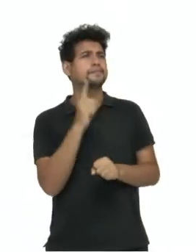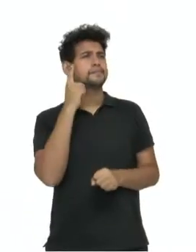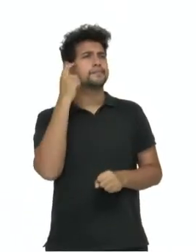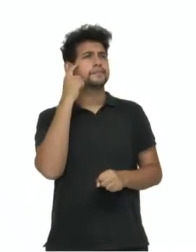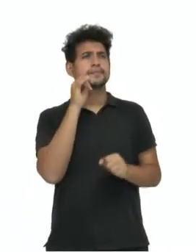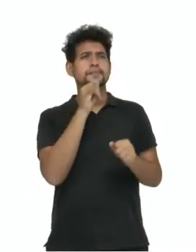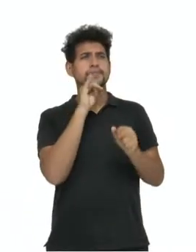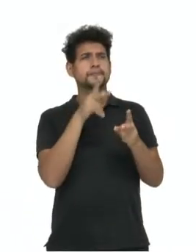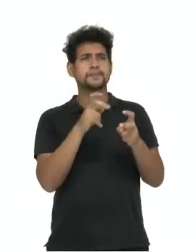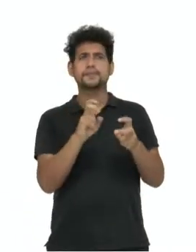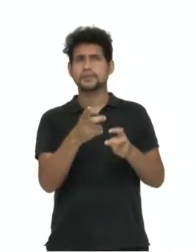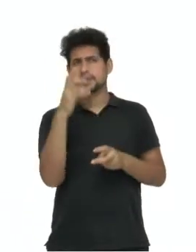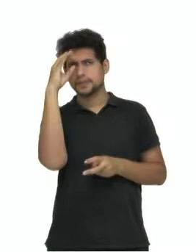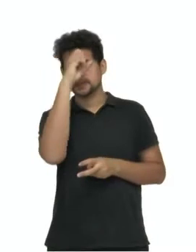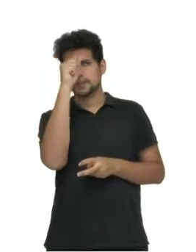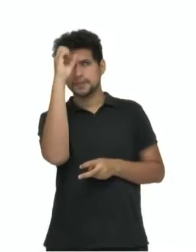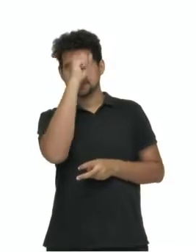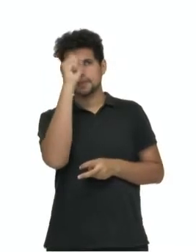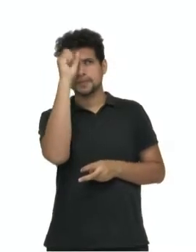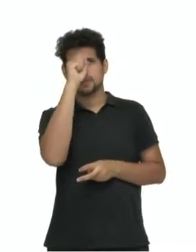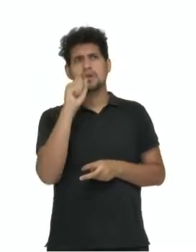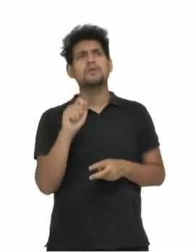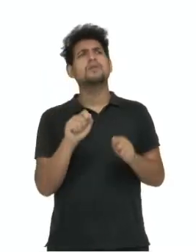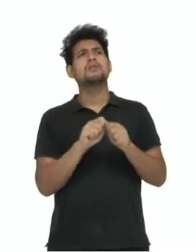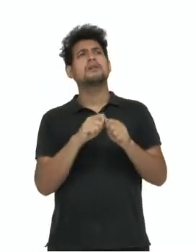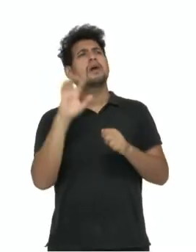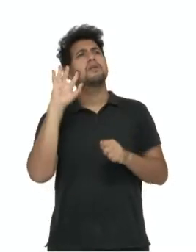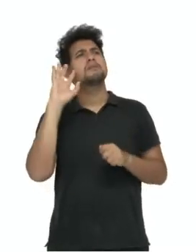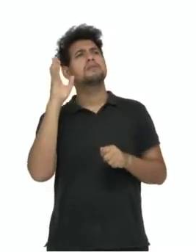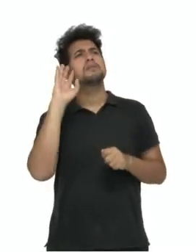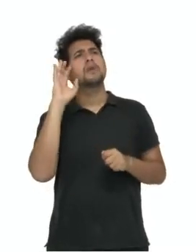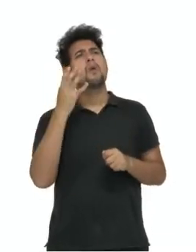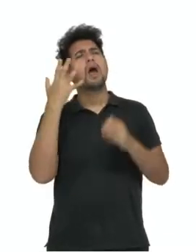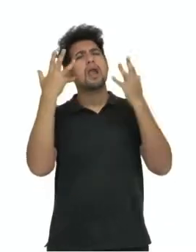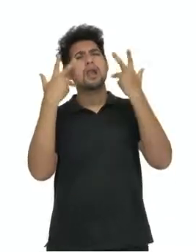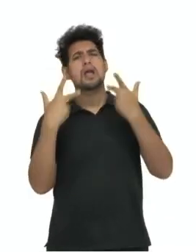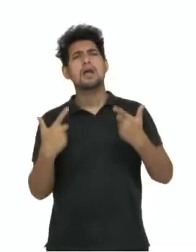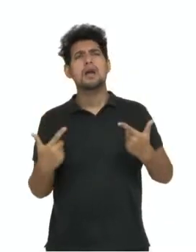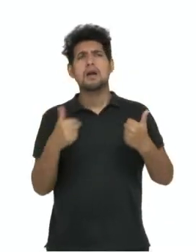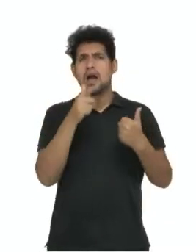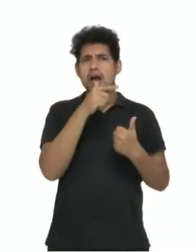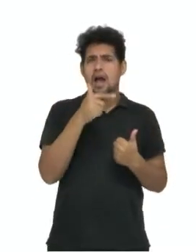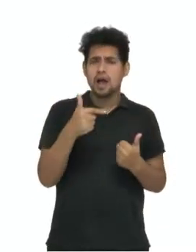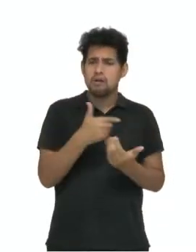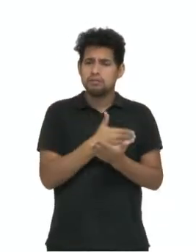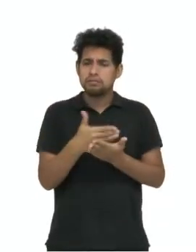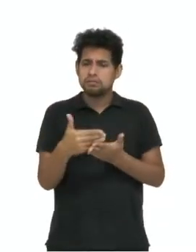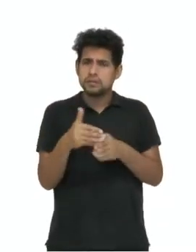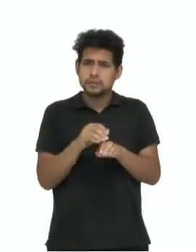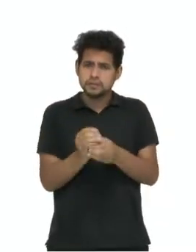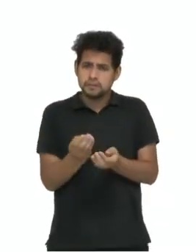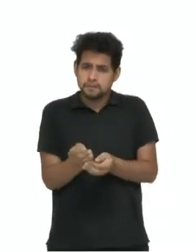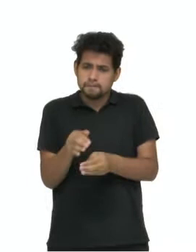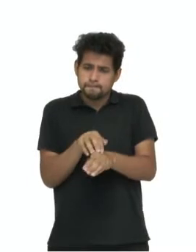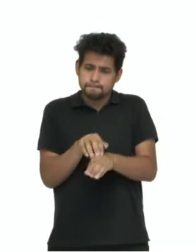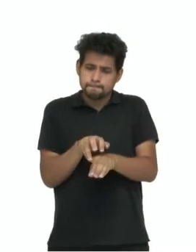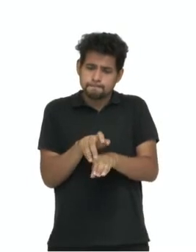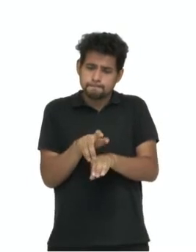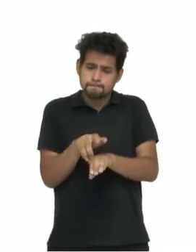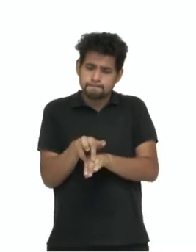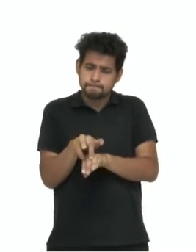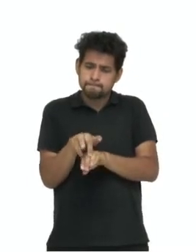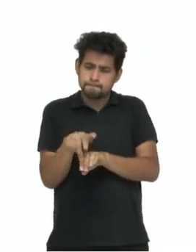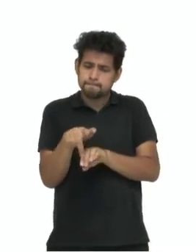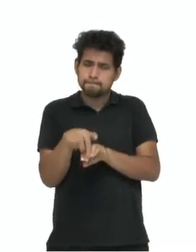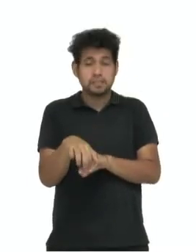no que você já aprendeu. O que fez os animais aquáticos saírem desse ambiente e dominarem o solo? Aqui, inclusive,